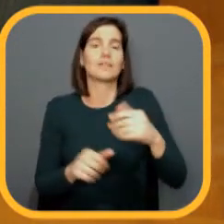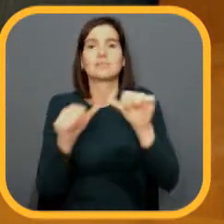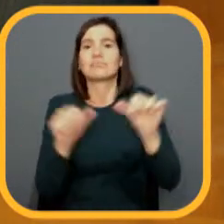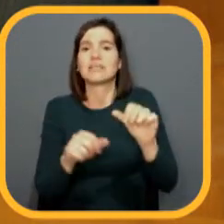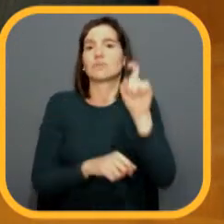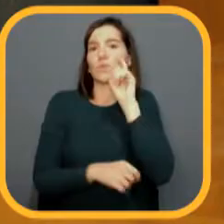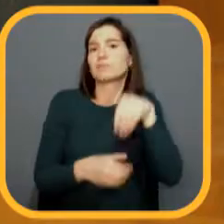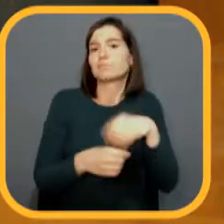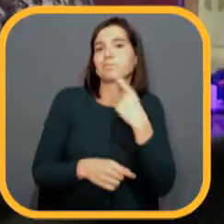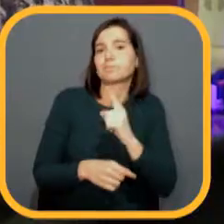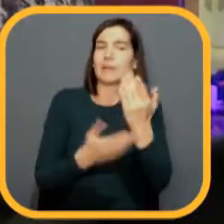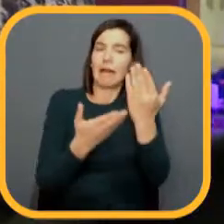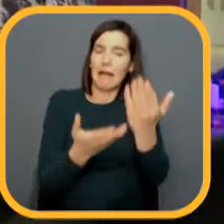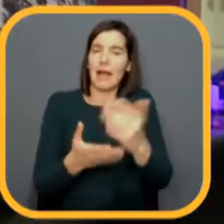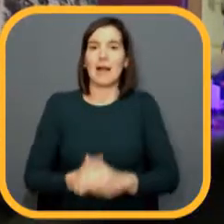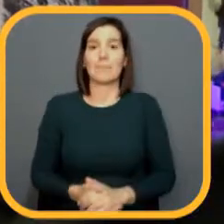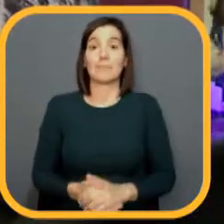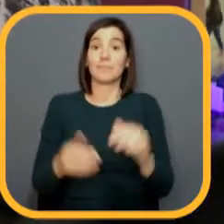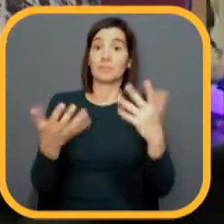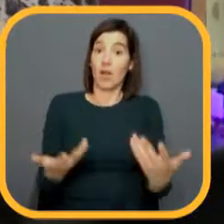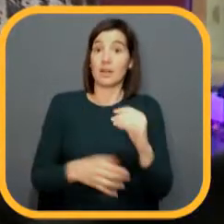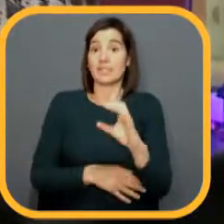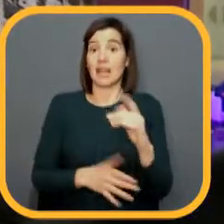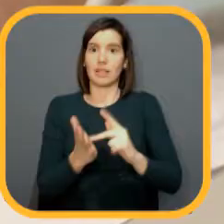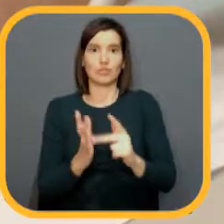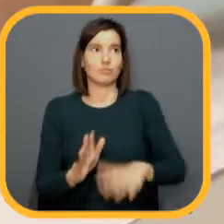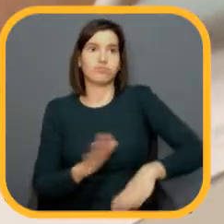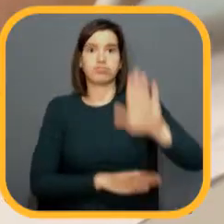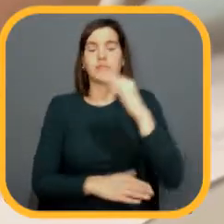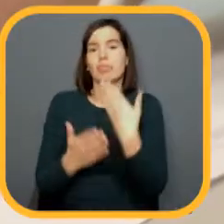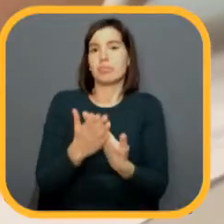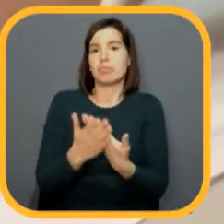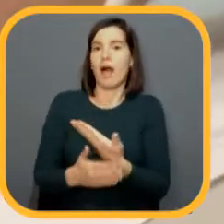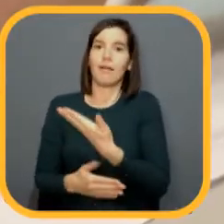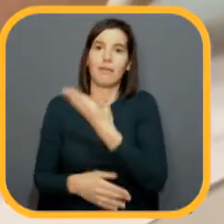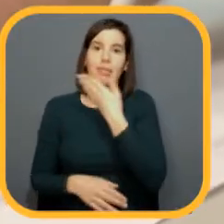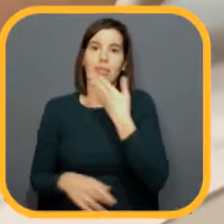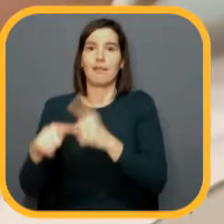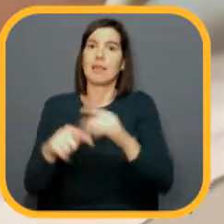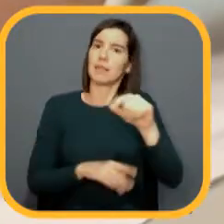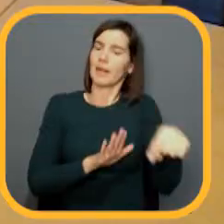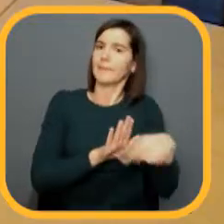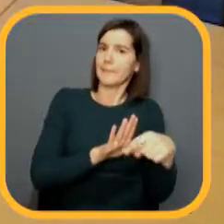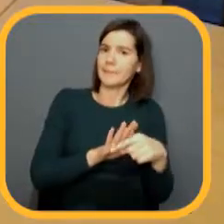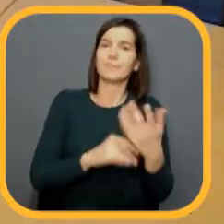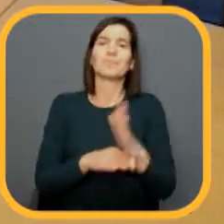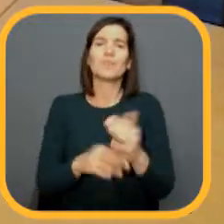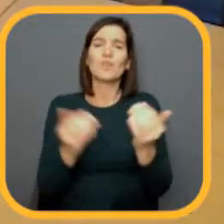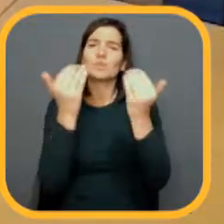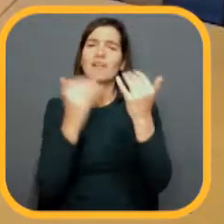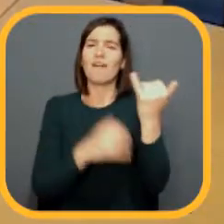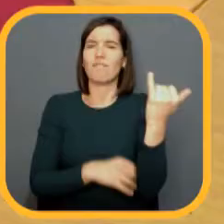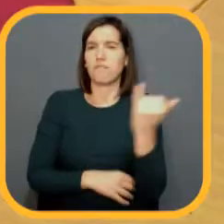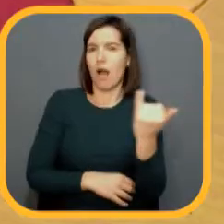do sistema de segurança interna. O século tecnológico em que estamos a viver trouxe muitos benefícios, mas também algumas desvantagens, nomeadamente